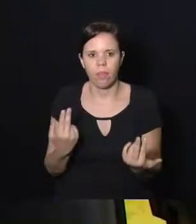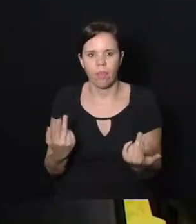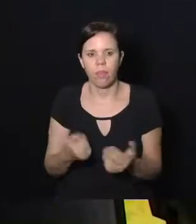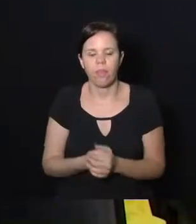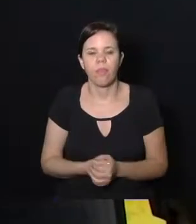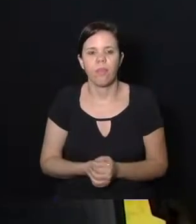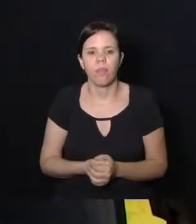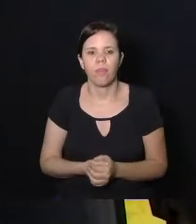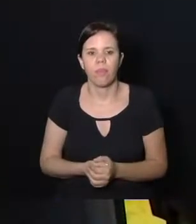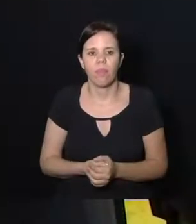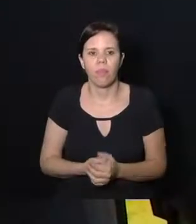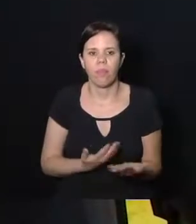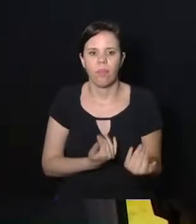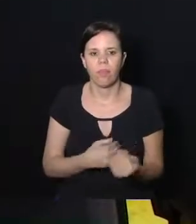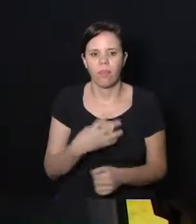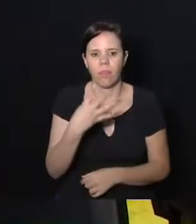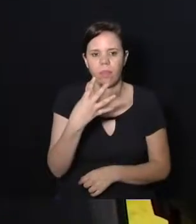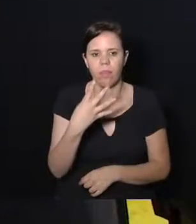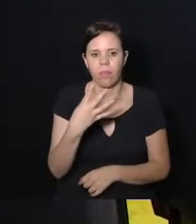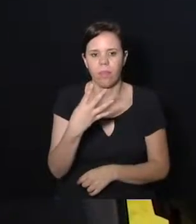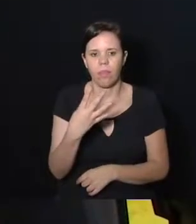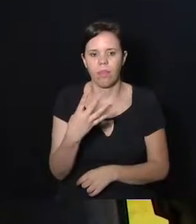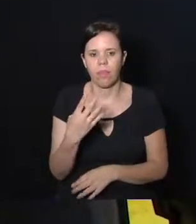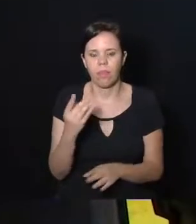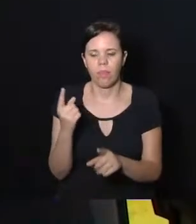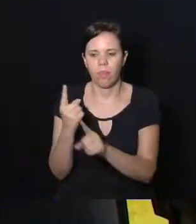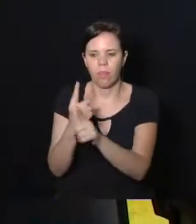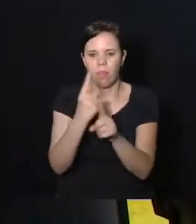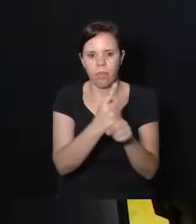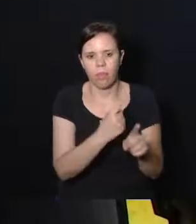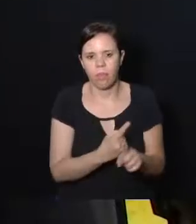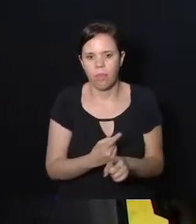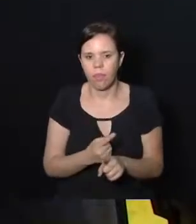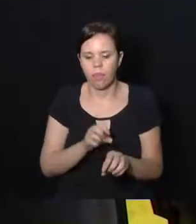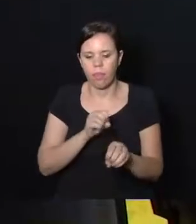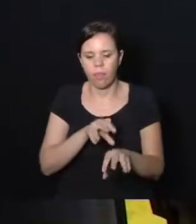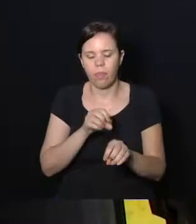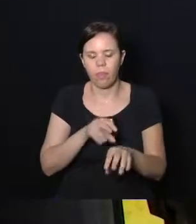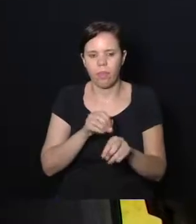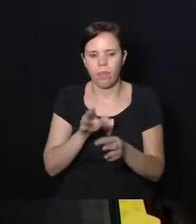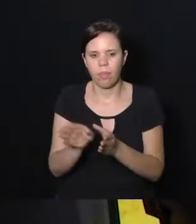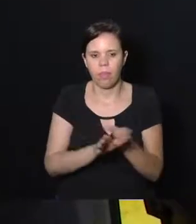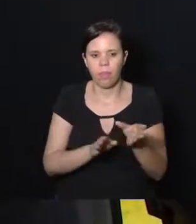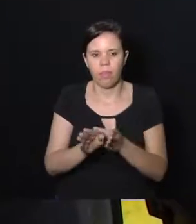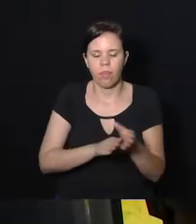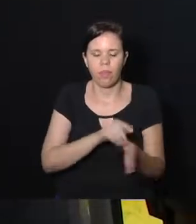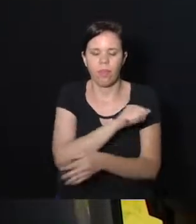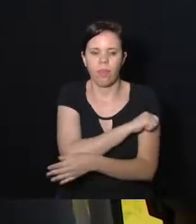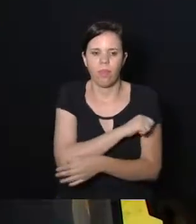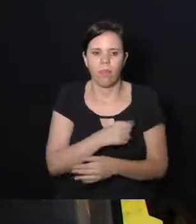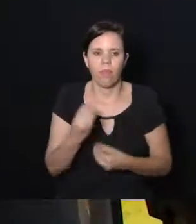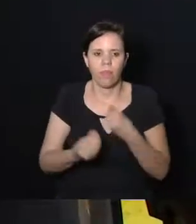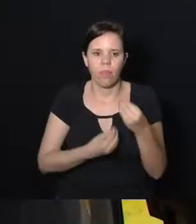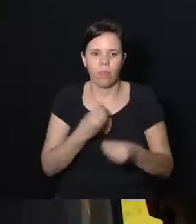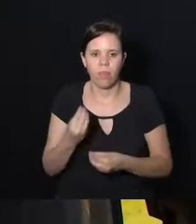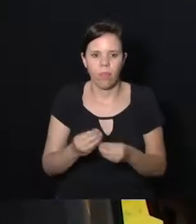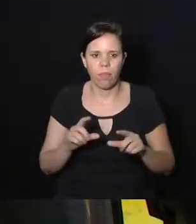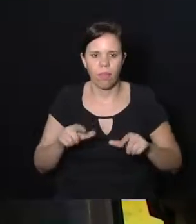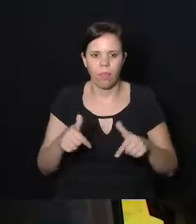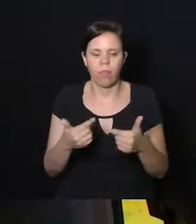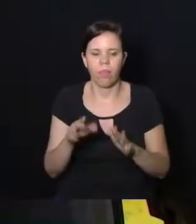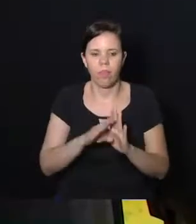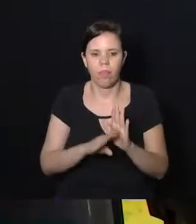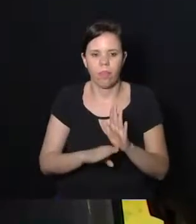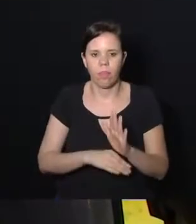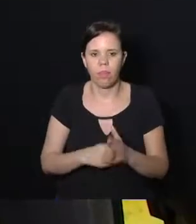Parlamento Jovem 4 está formatado em 4 encontros de formação, em que a gente dá orientações para os alunos de como eles irão atuar no